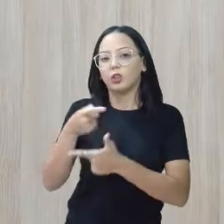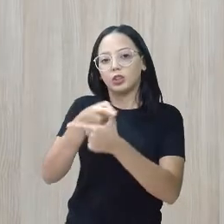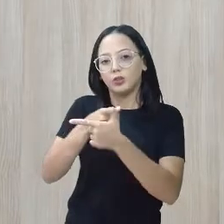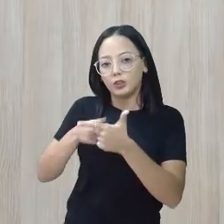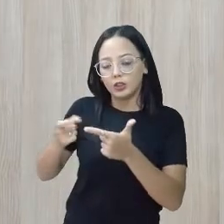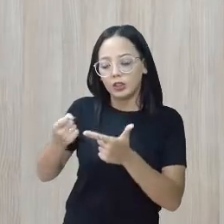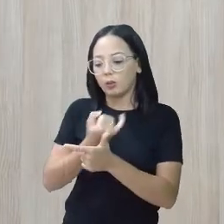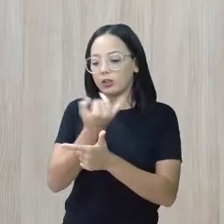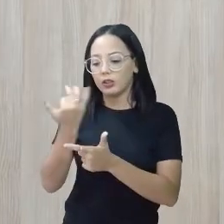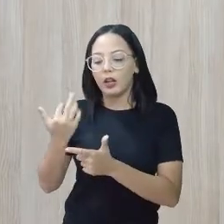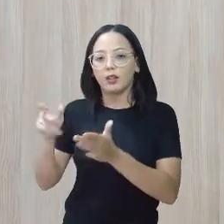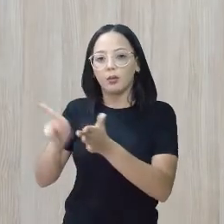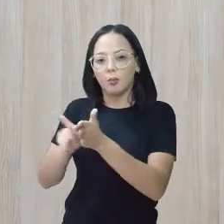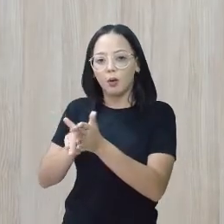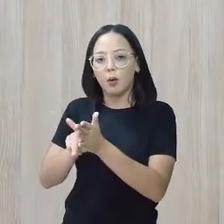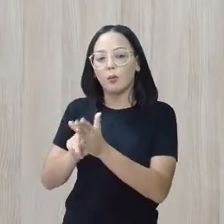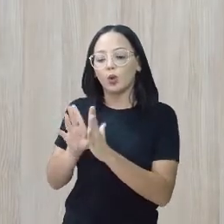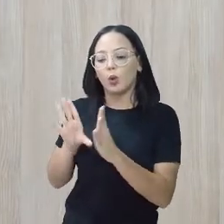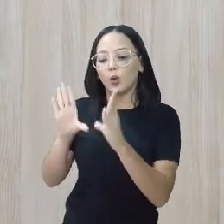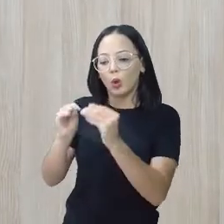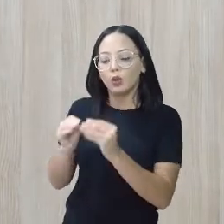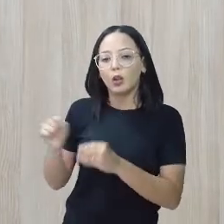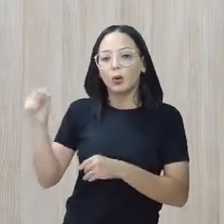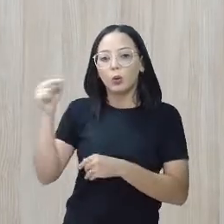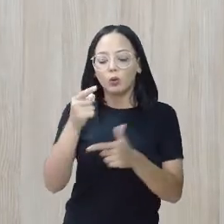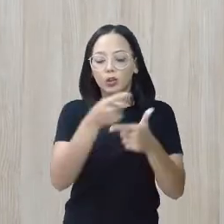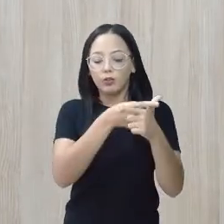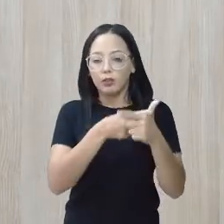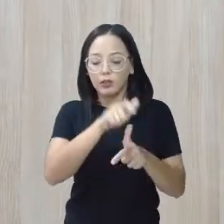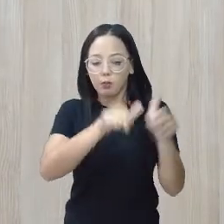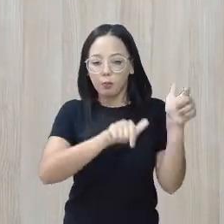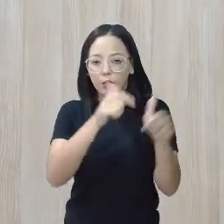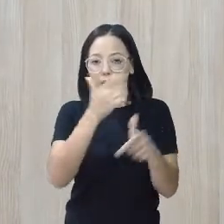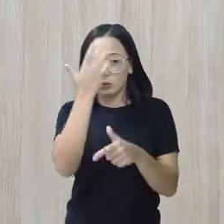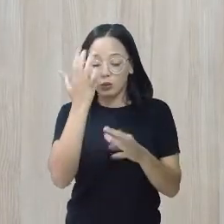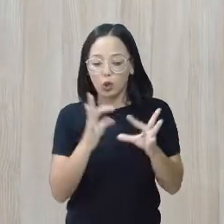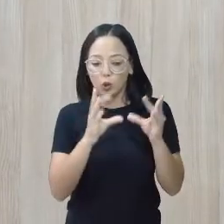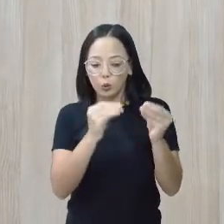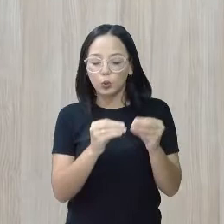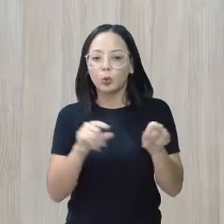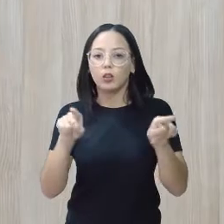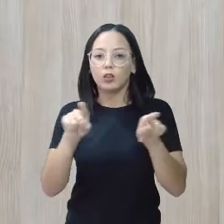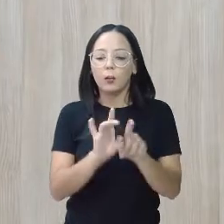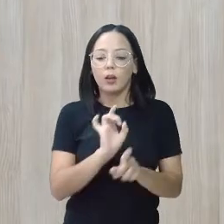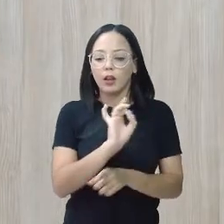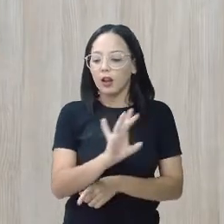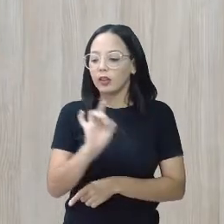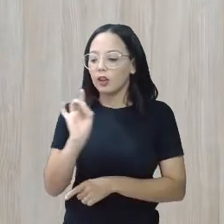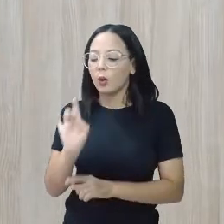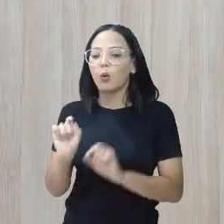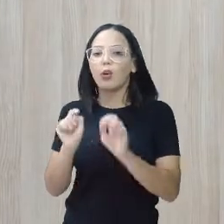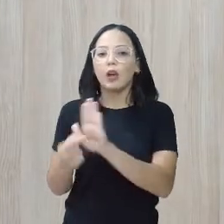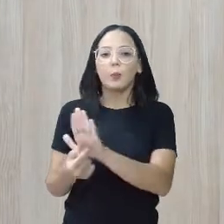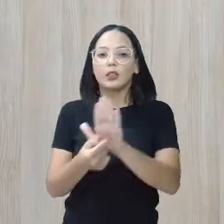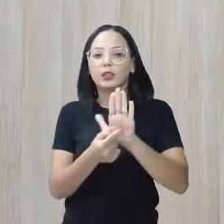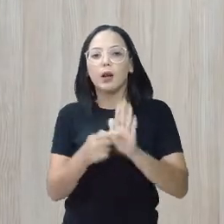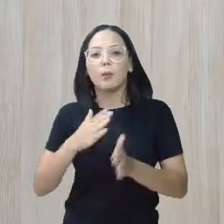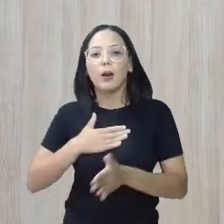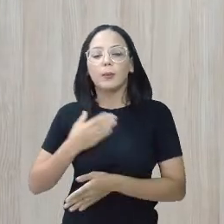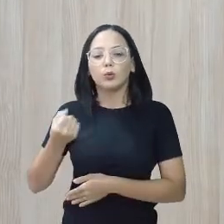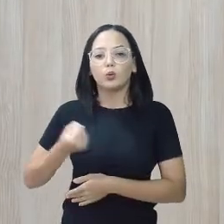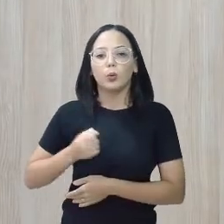da frequência absoluta pelo total de pessoas, ali a gente tem 23, e cada uma dessas divisões vai apresentar para mim um